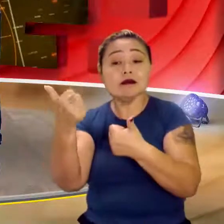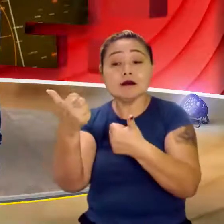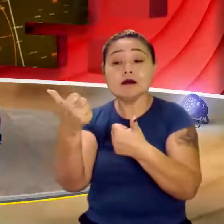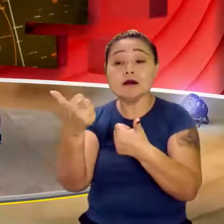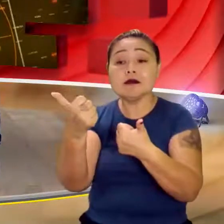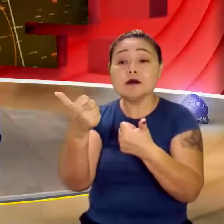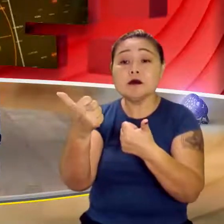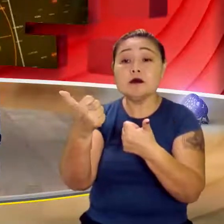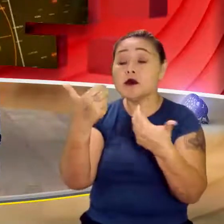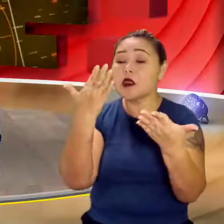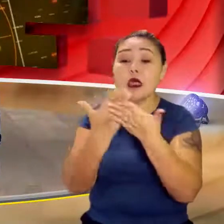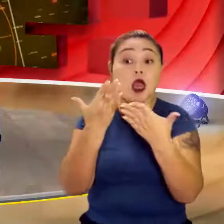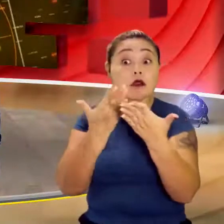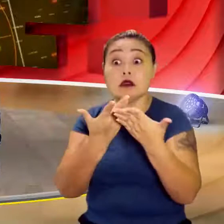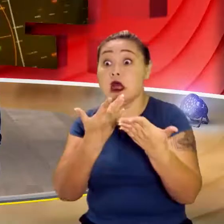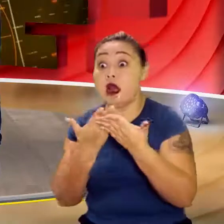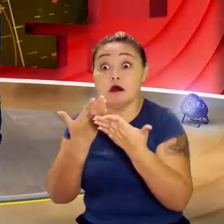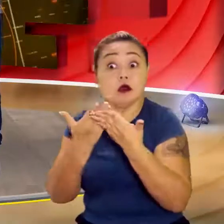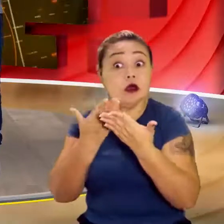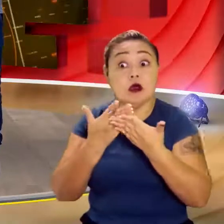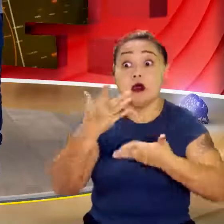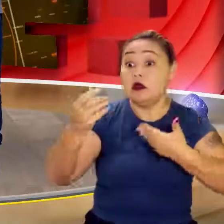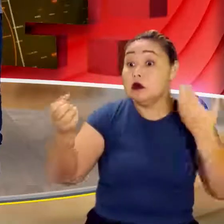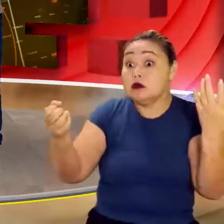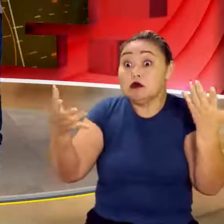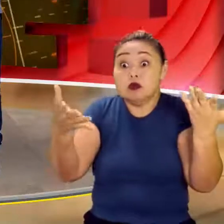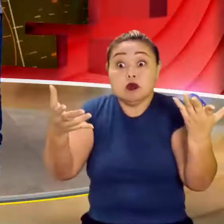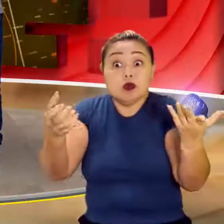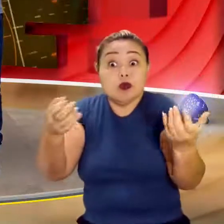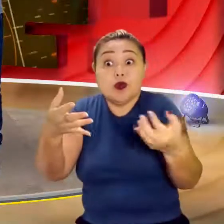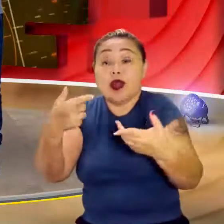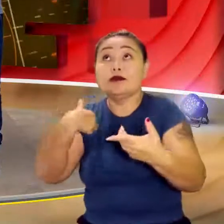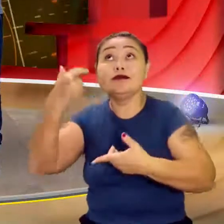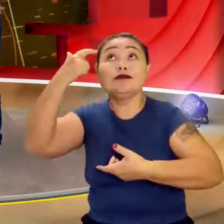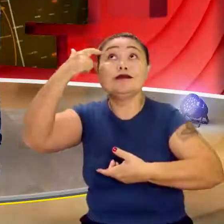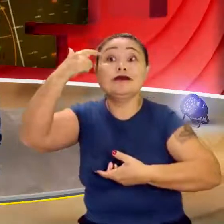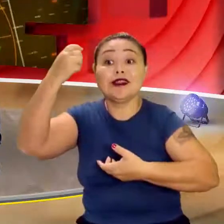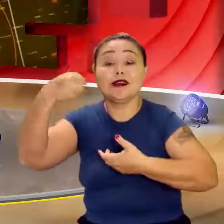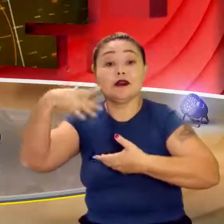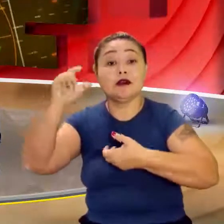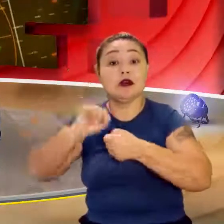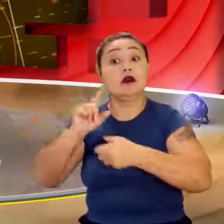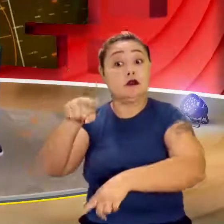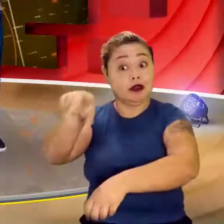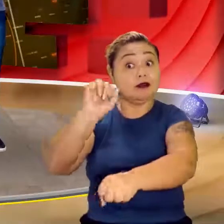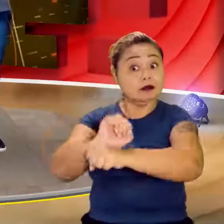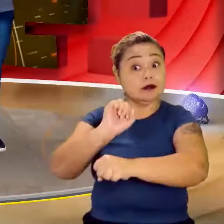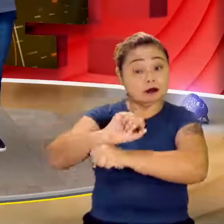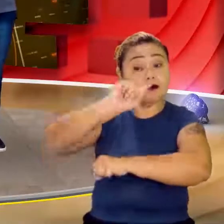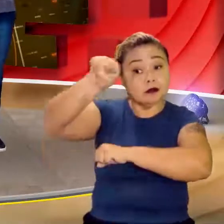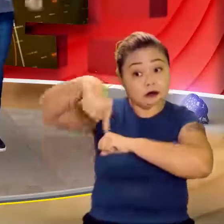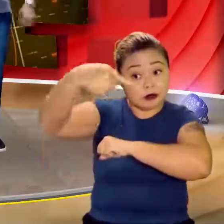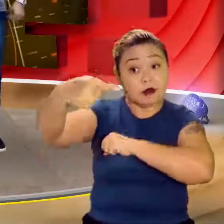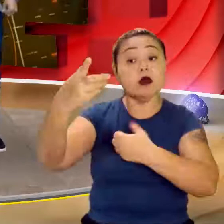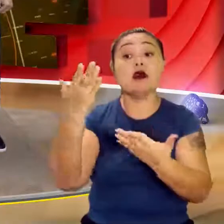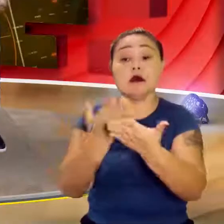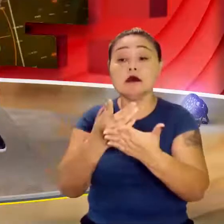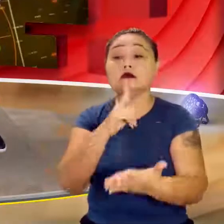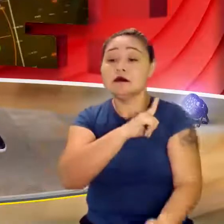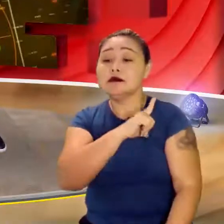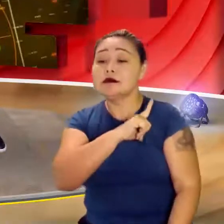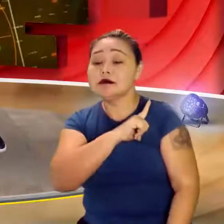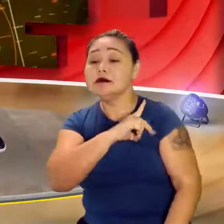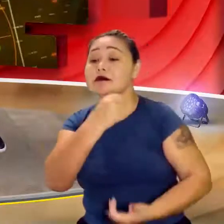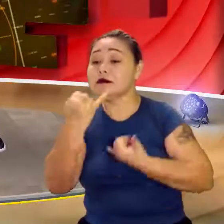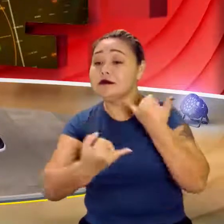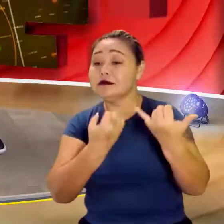né? Mas tanta aula que a gente vai inovando, tendo ideias da hora. A gente fica esperando, na próxima vai ter, verdade, tá, gente? É verdade. Brincando